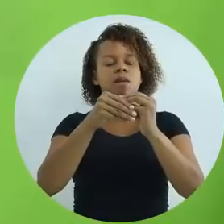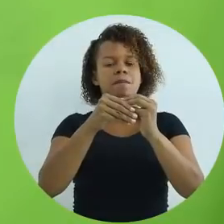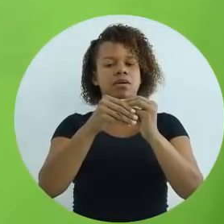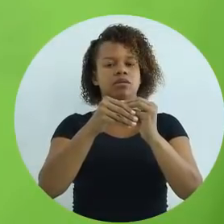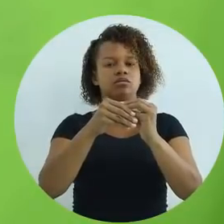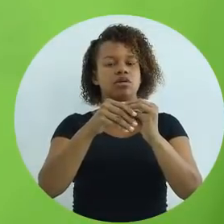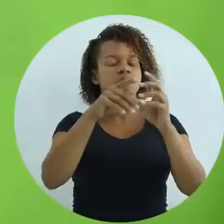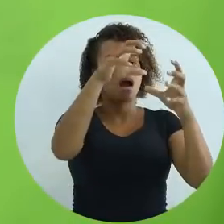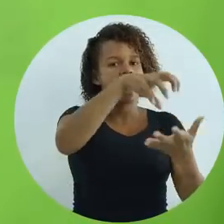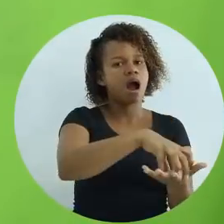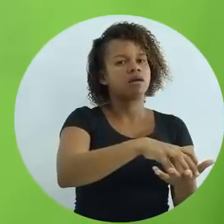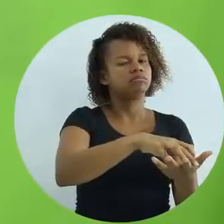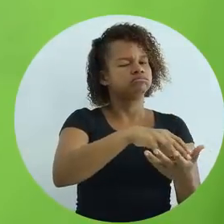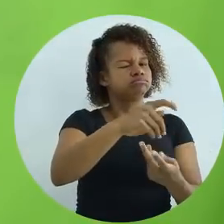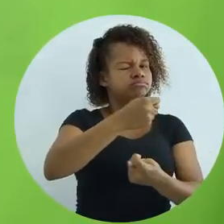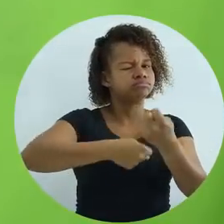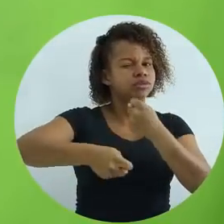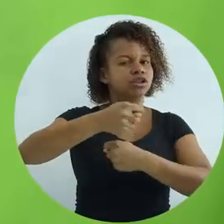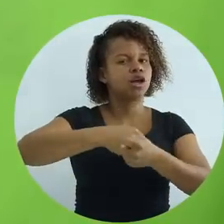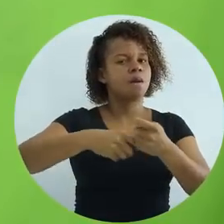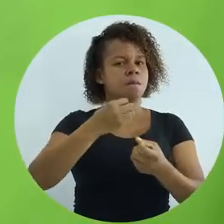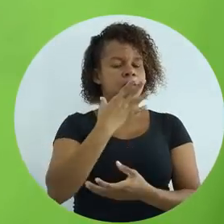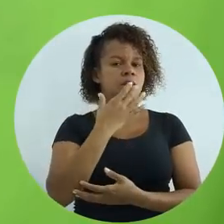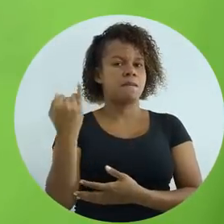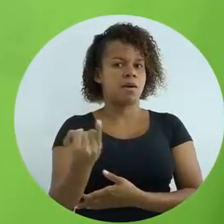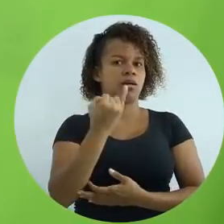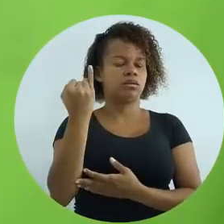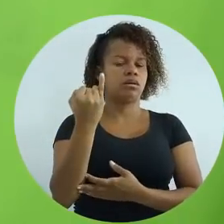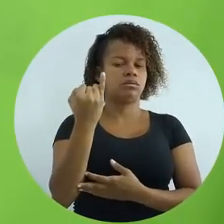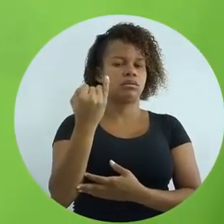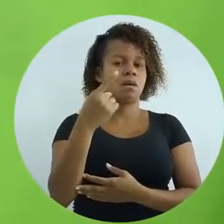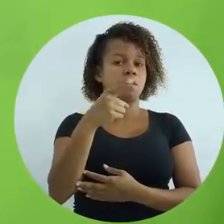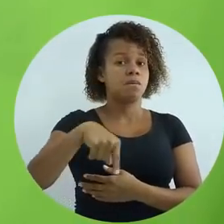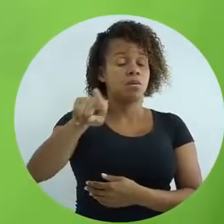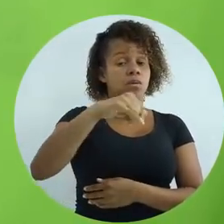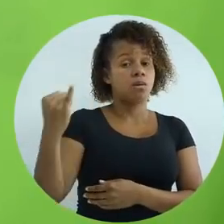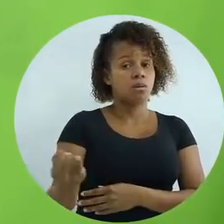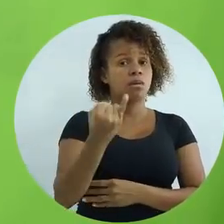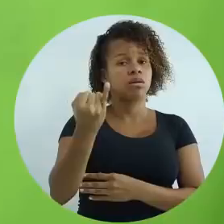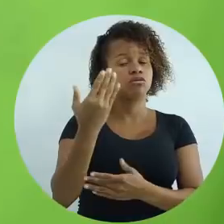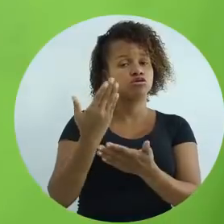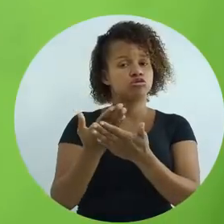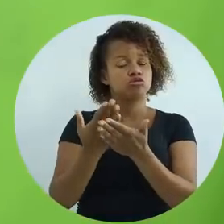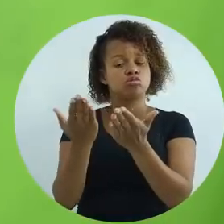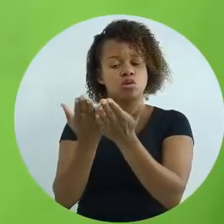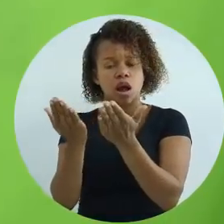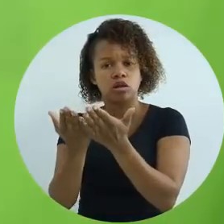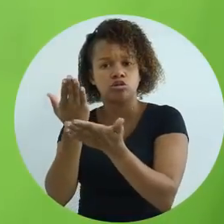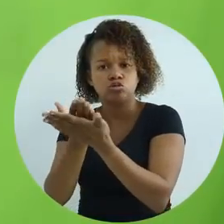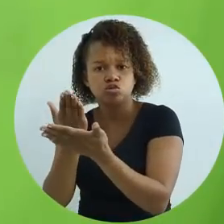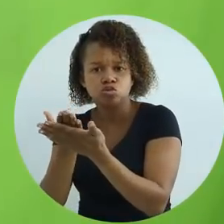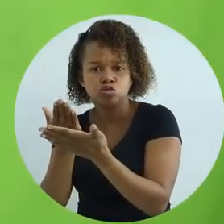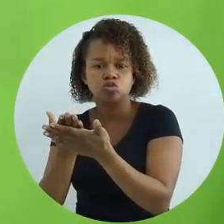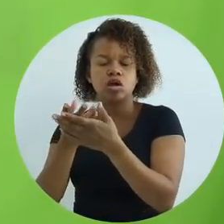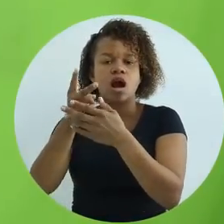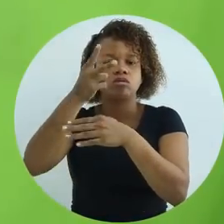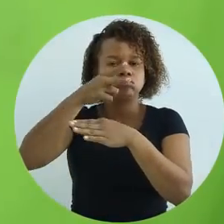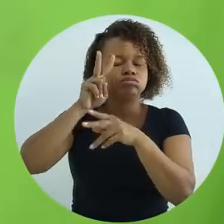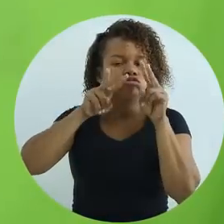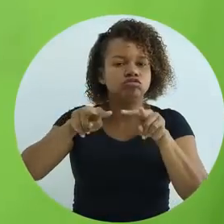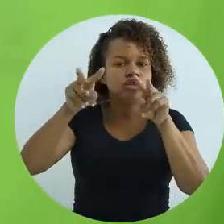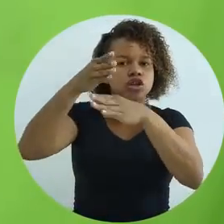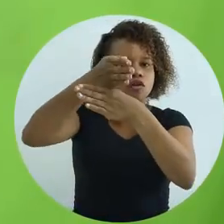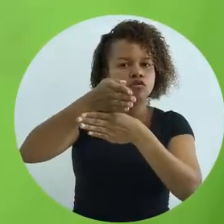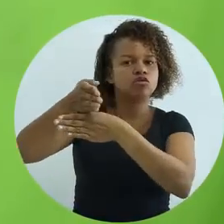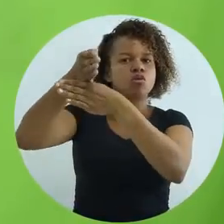área tão importante da administração. É muito importante que você estude pelo caderno de estudos, assista às